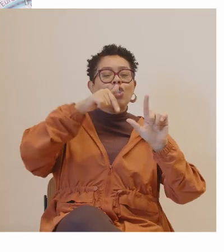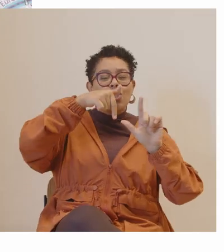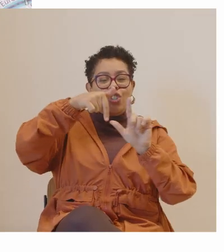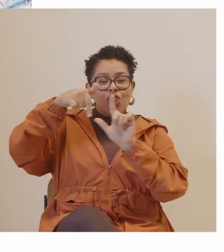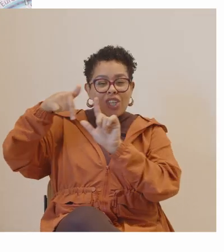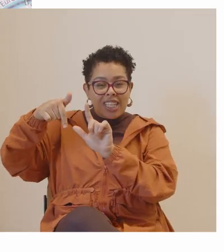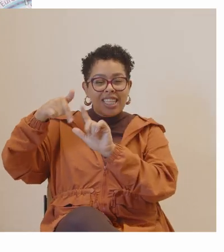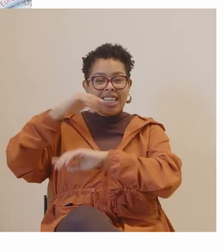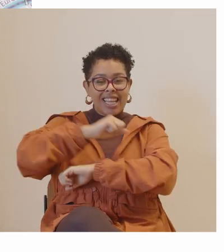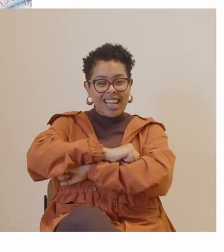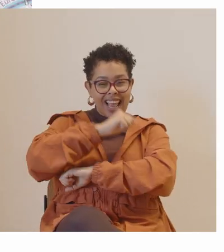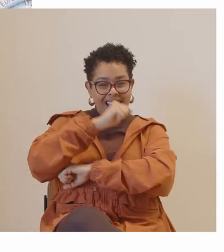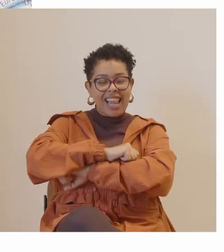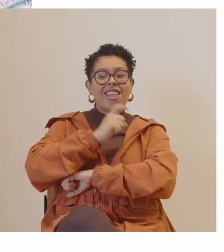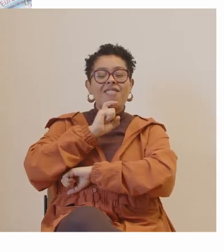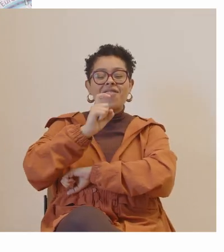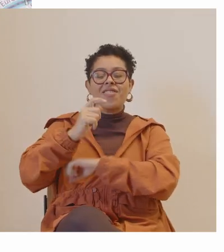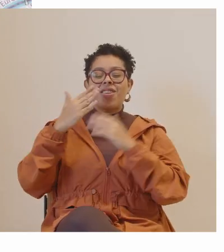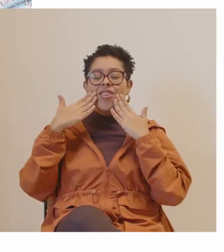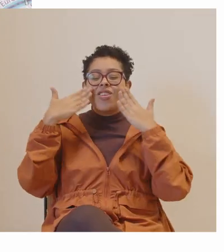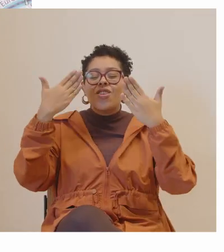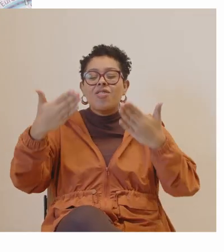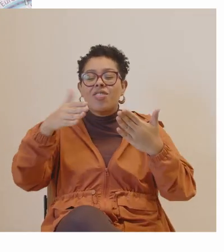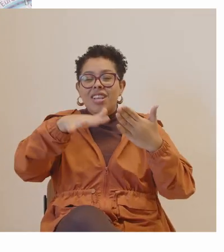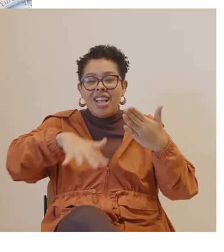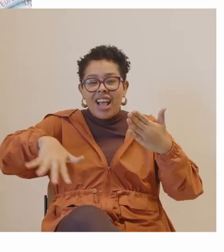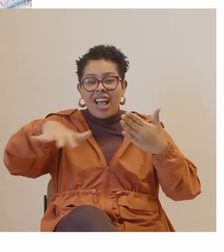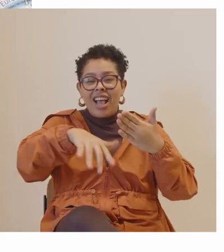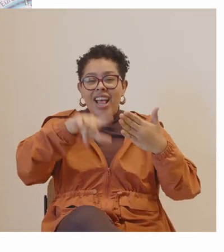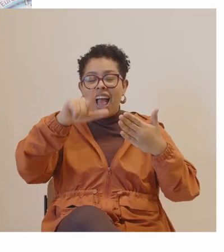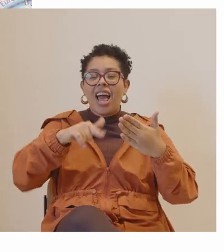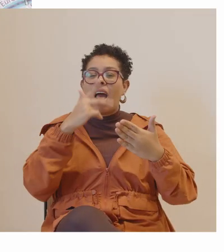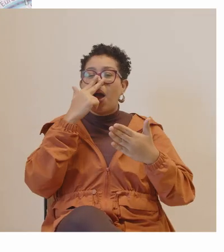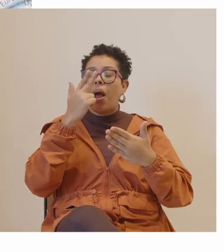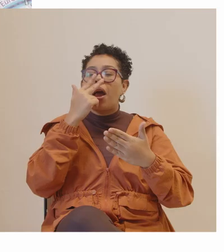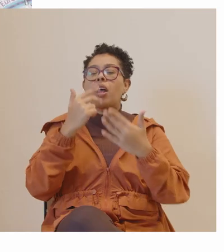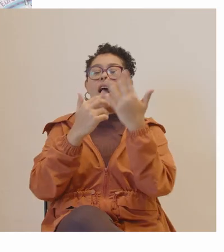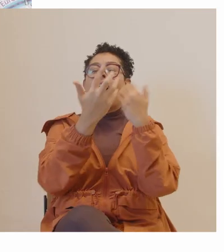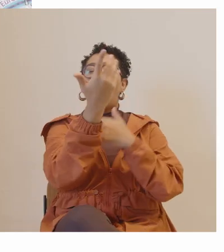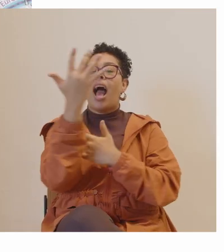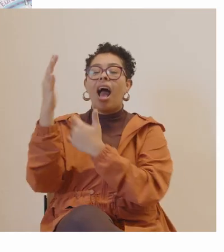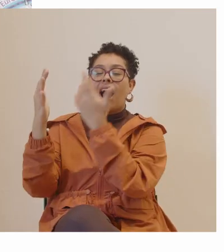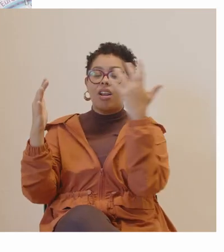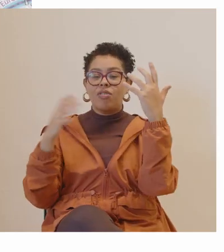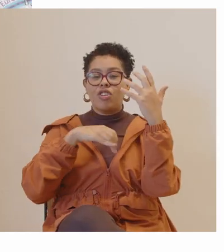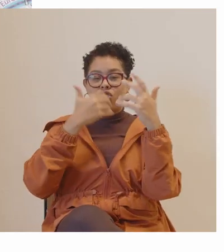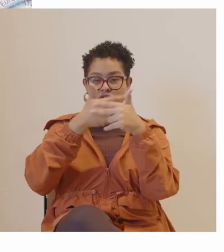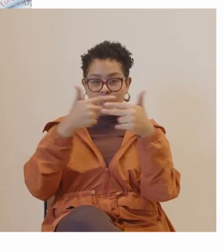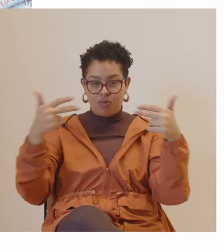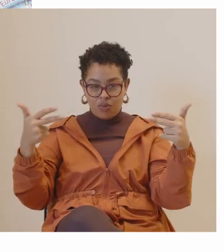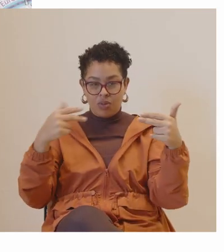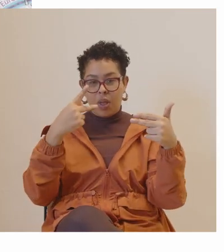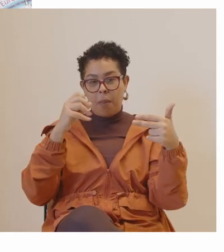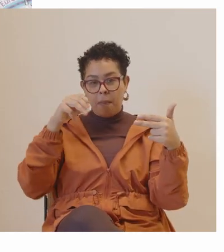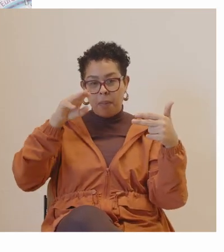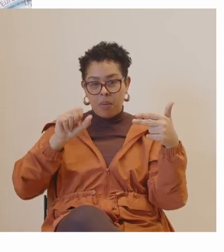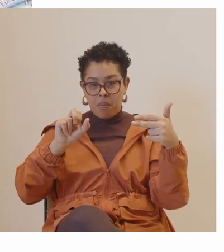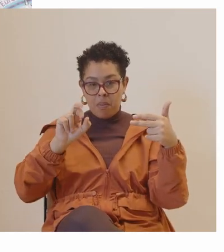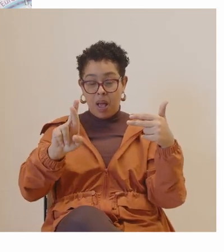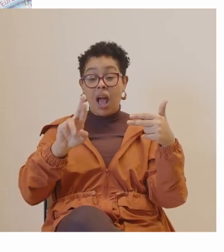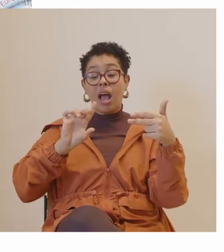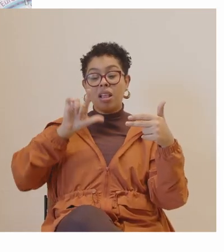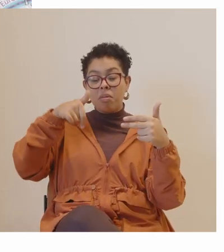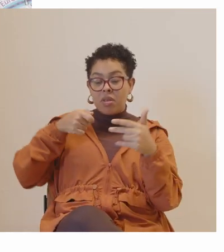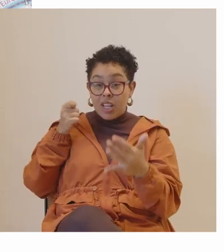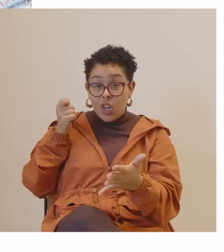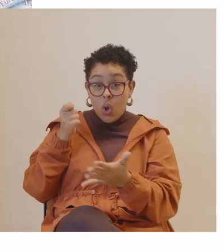no fundo do terreno, e na frente do terreno, o que esse terreno tinha originalmente era um pomar. E que, a partir da aquisição que o